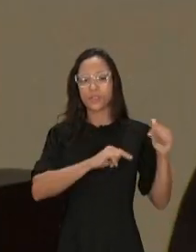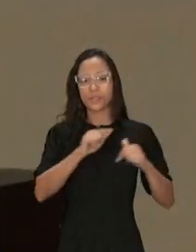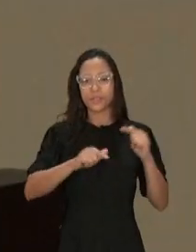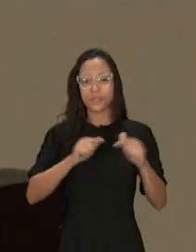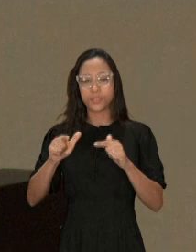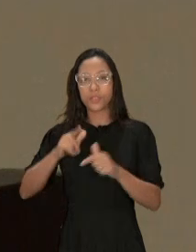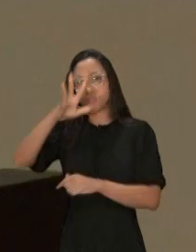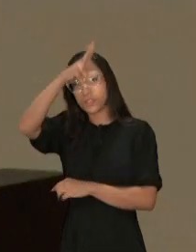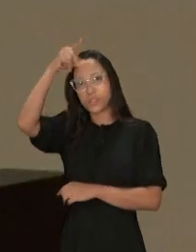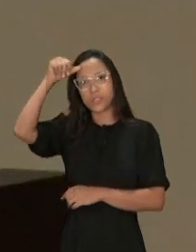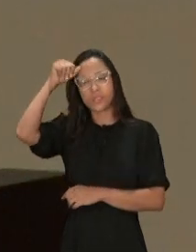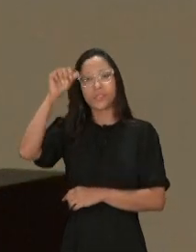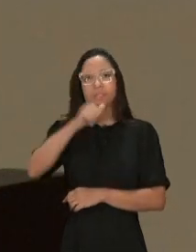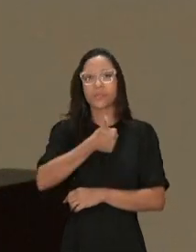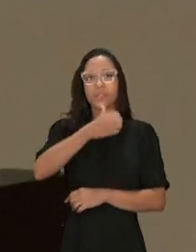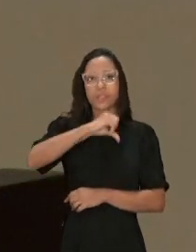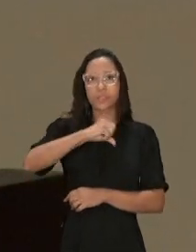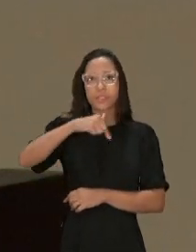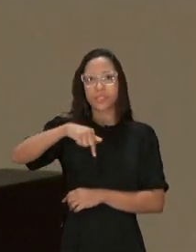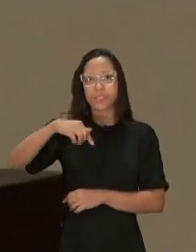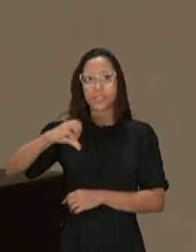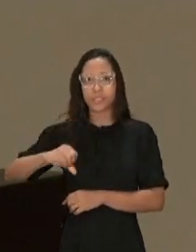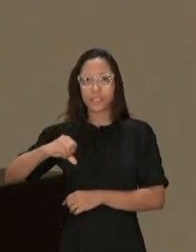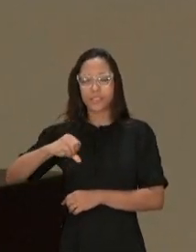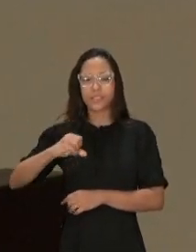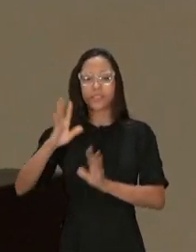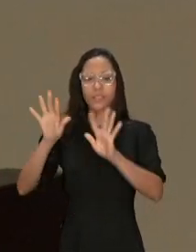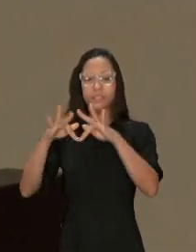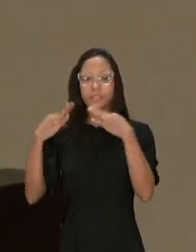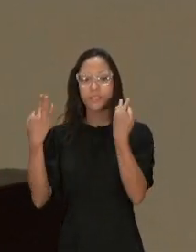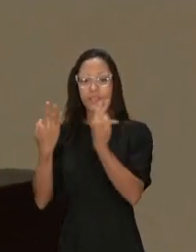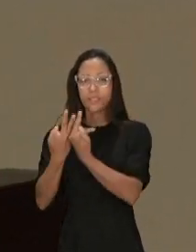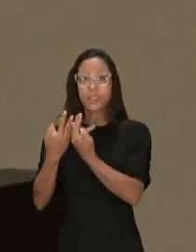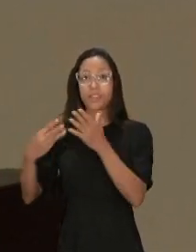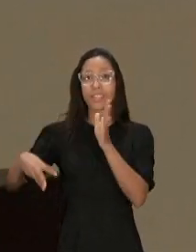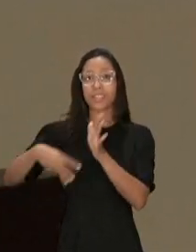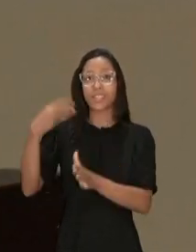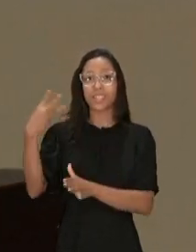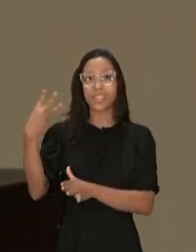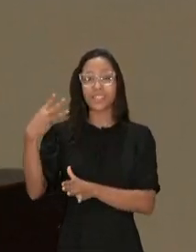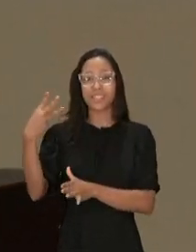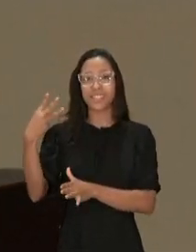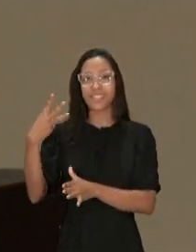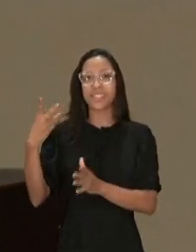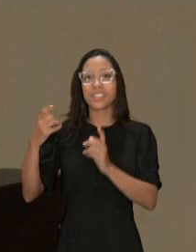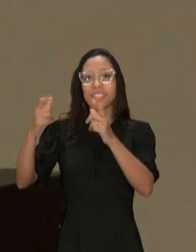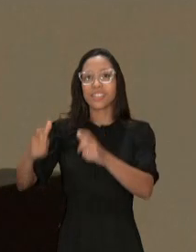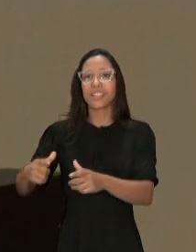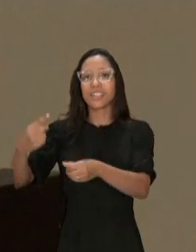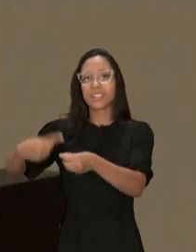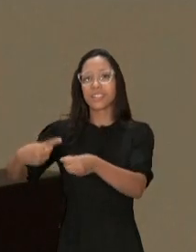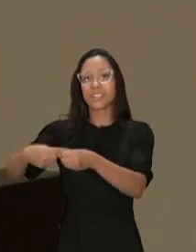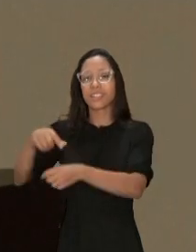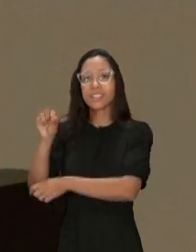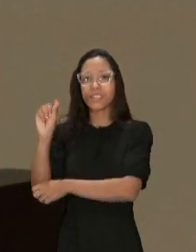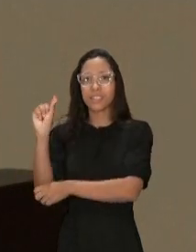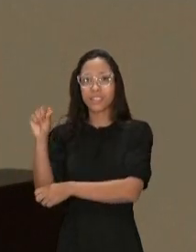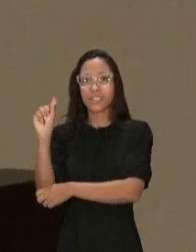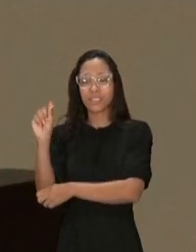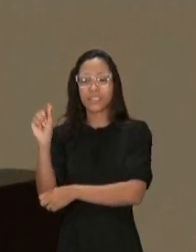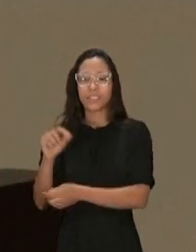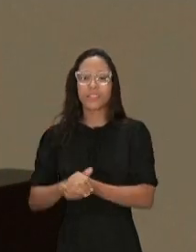ano de 1979. Sua família foi a terceira a chegar em Nova Mutum. Em 1990,